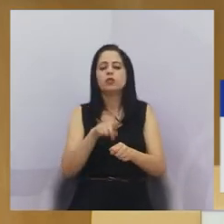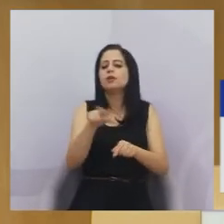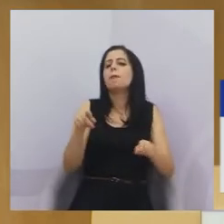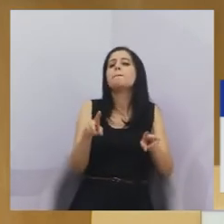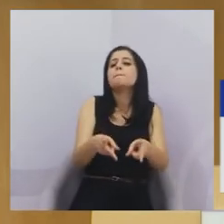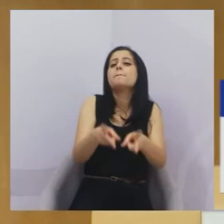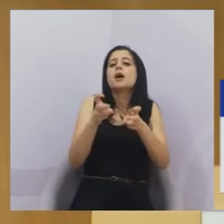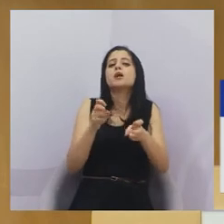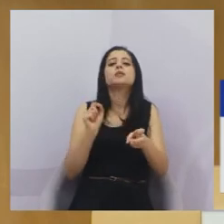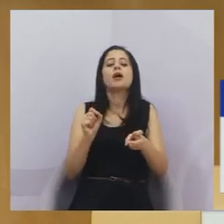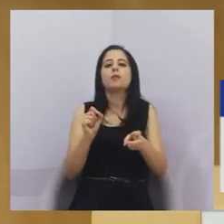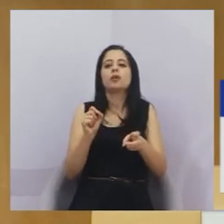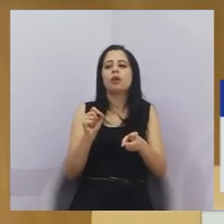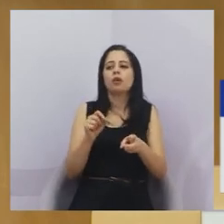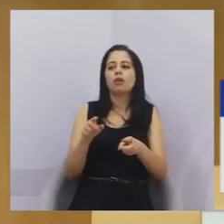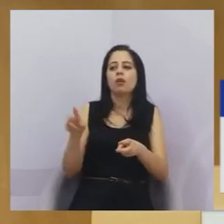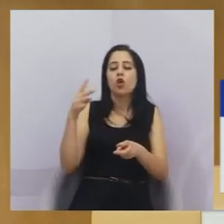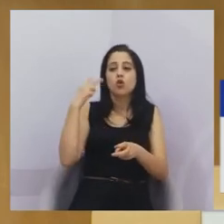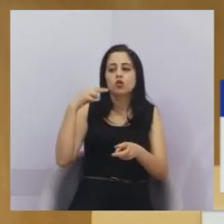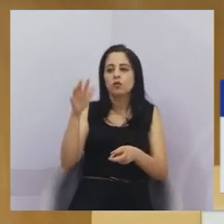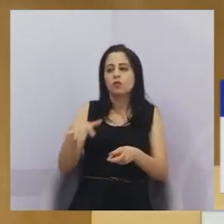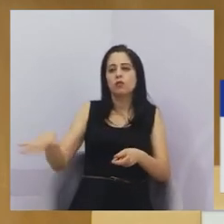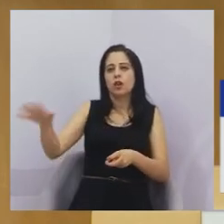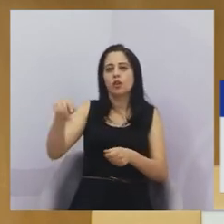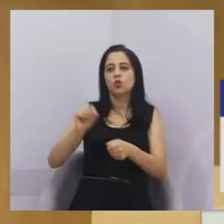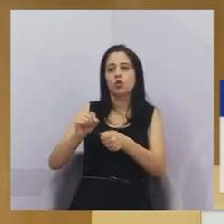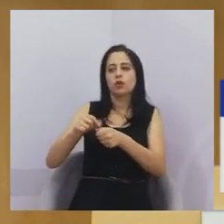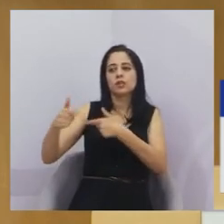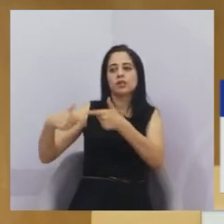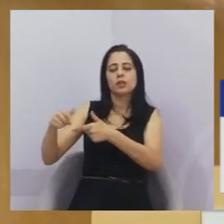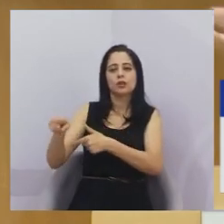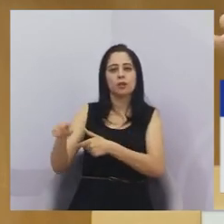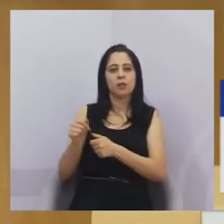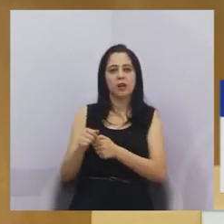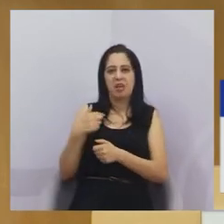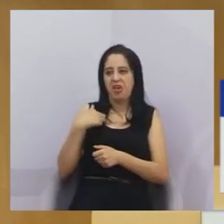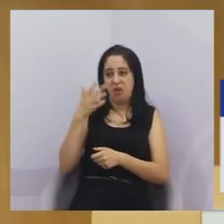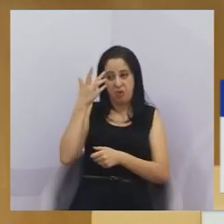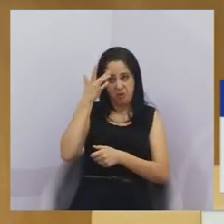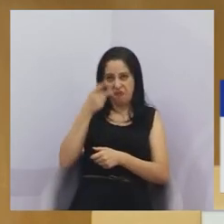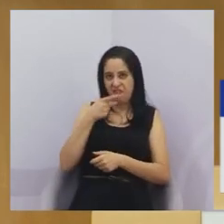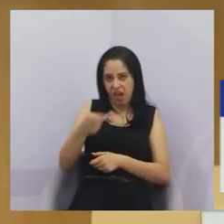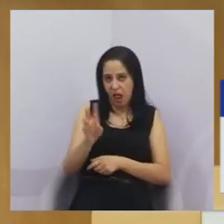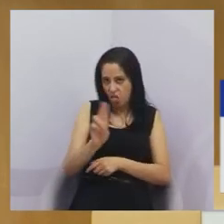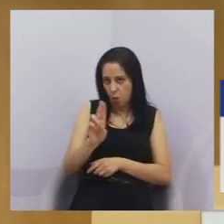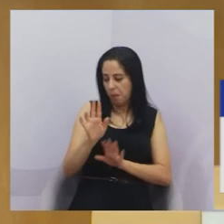vendo o que os vereadores fazem. Não vou dizer o nome,